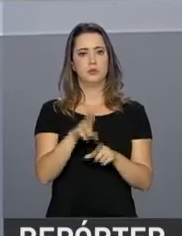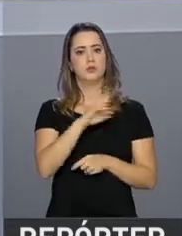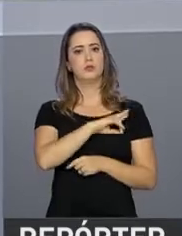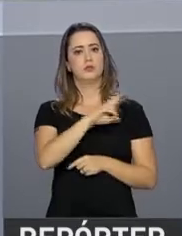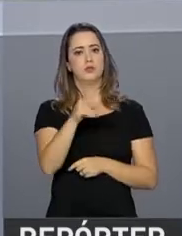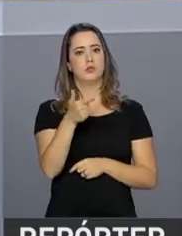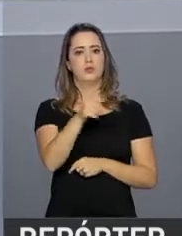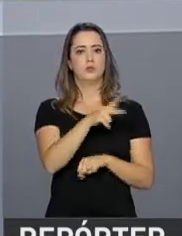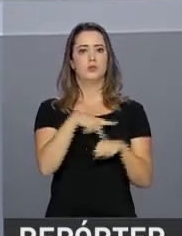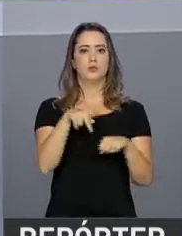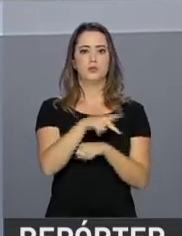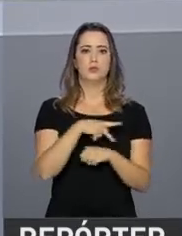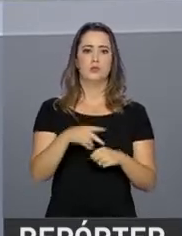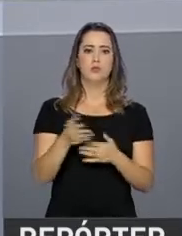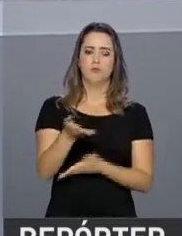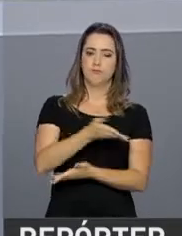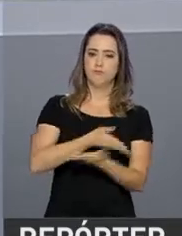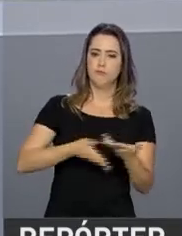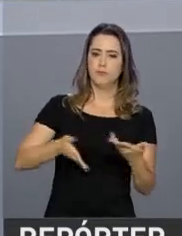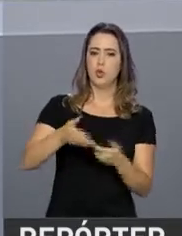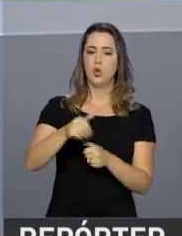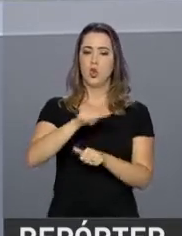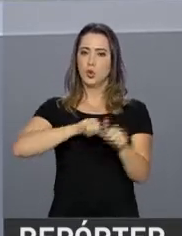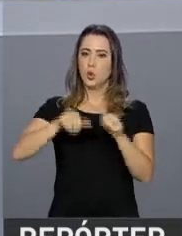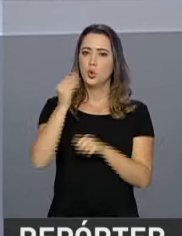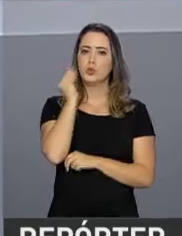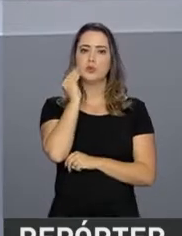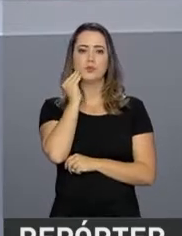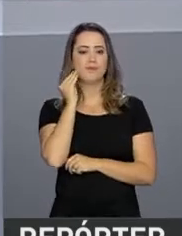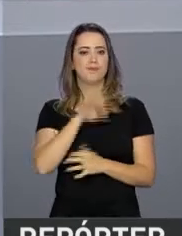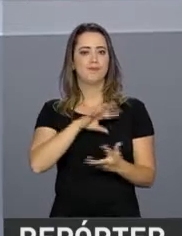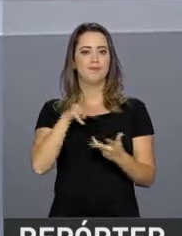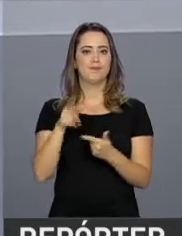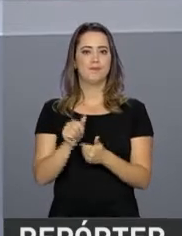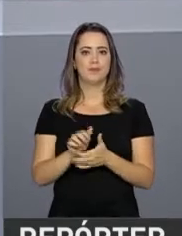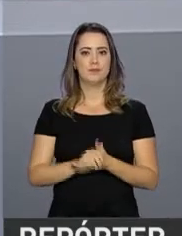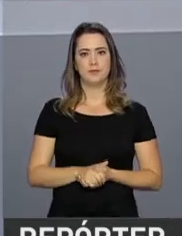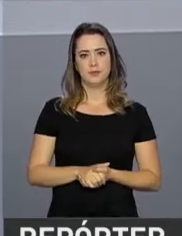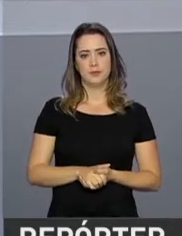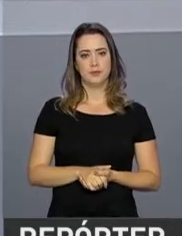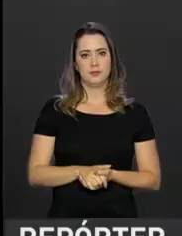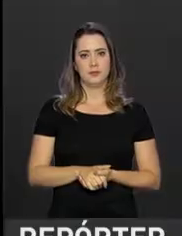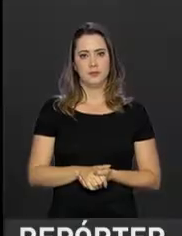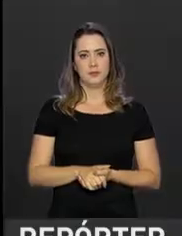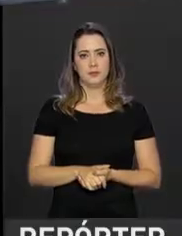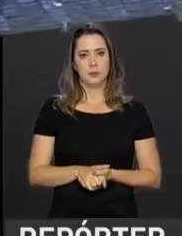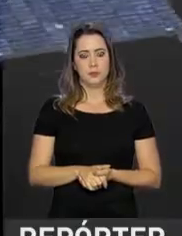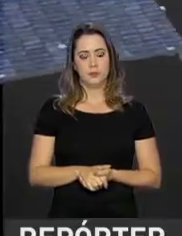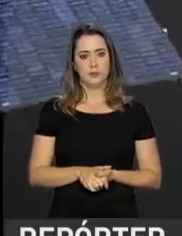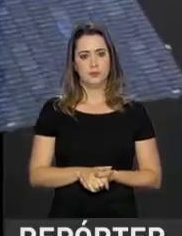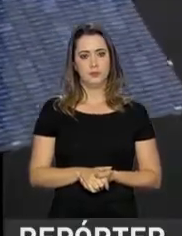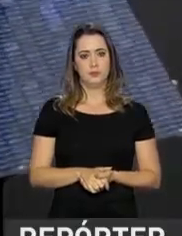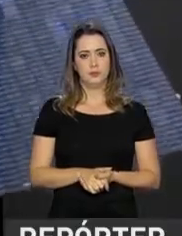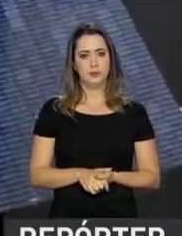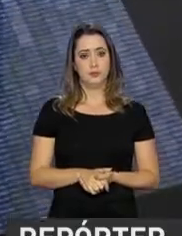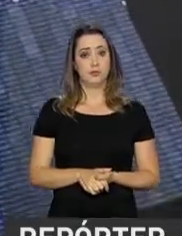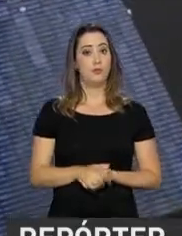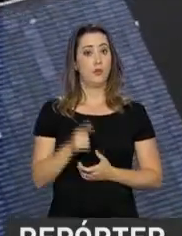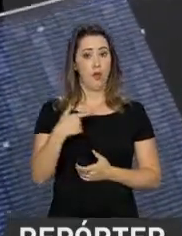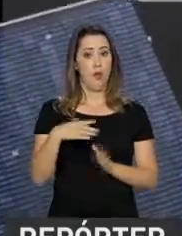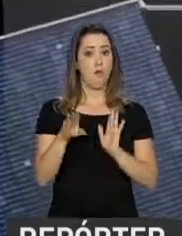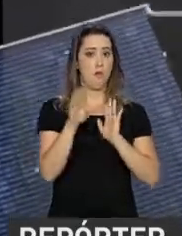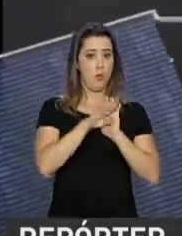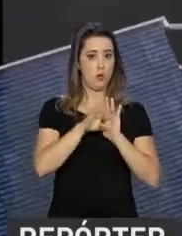de outros países no compartilhamento de experiências internacionais os grandes